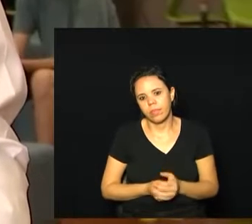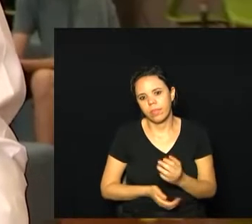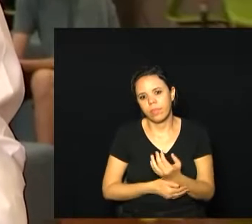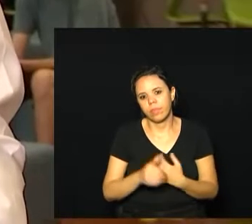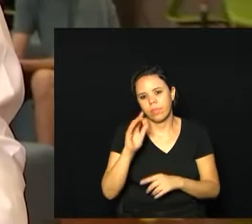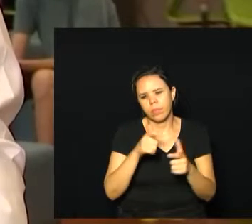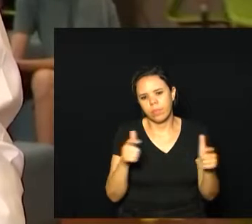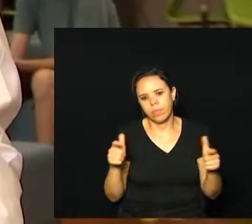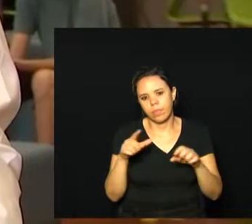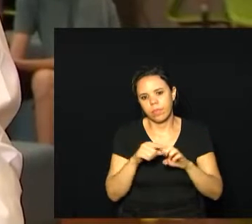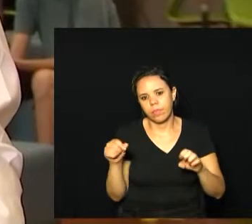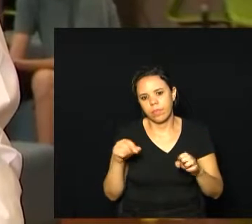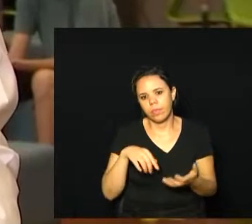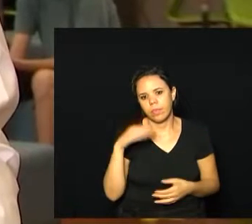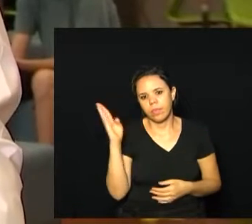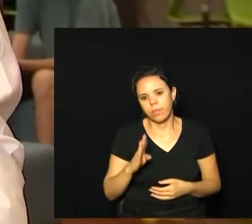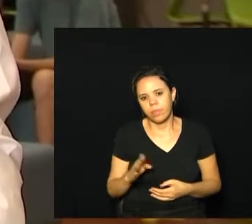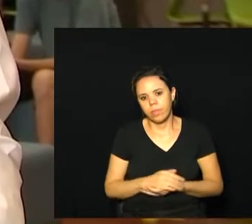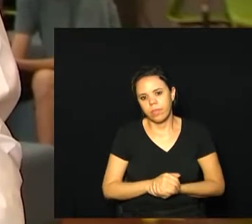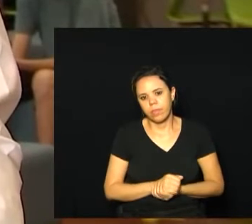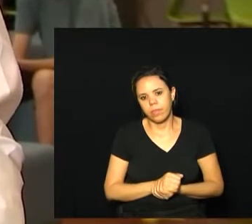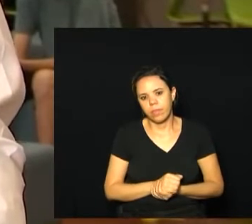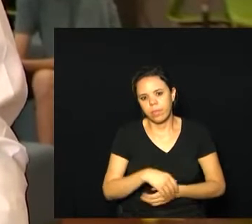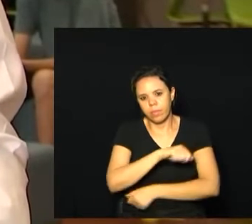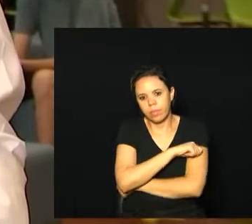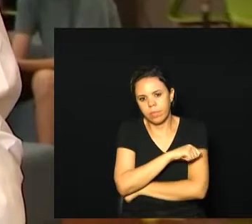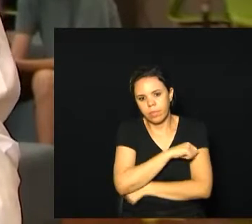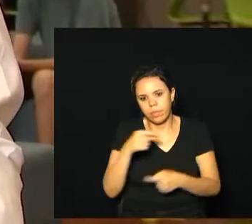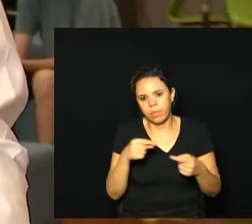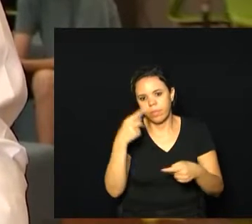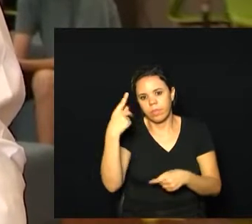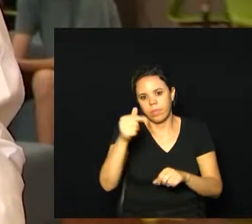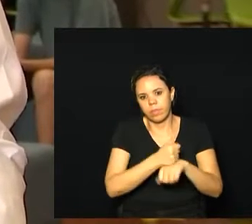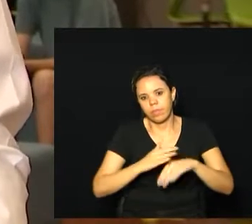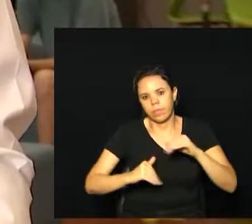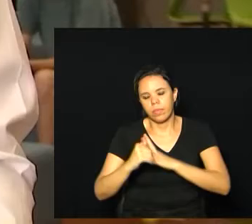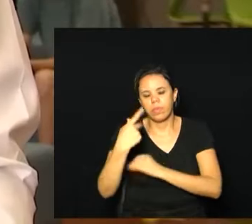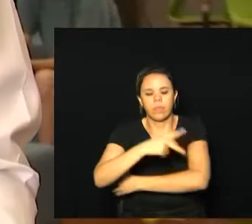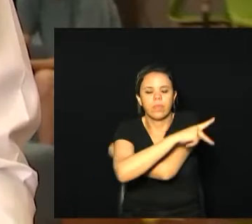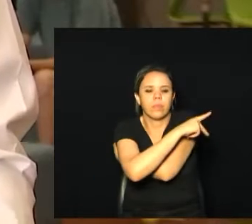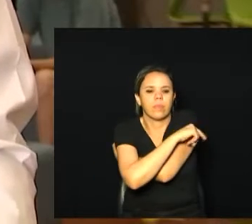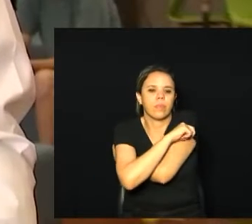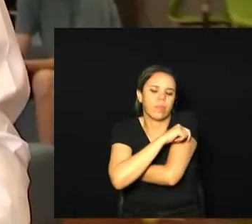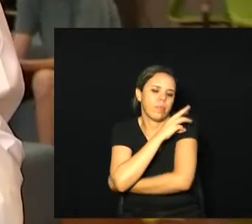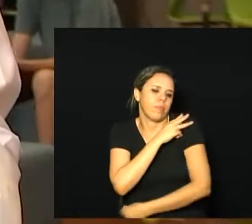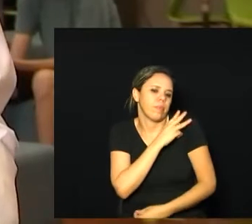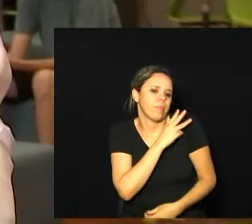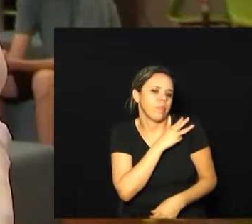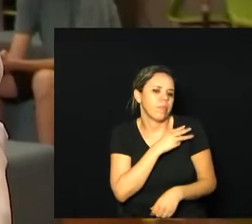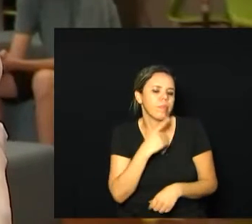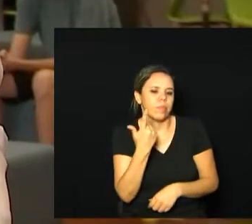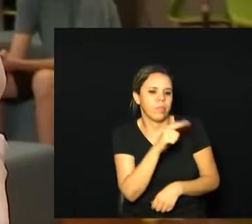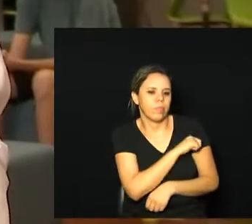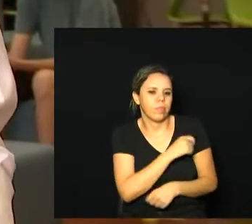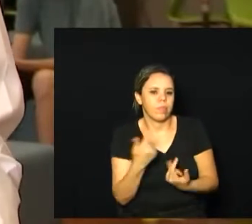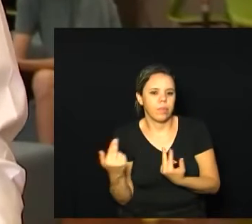maiores competições de empreendedorismo do Brasil, em que os alunos competem nas suas categorias, ou seja, o aluno do ensino médio compete com outros